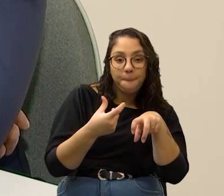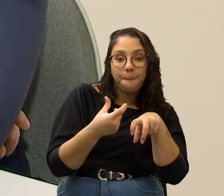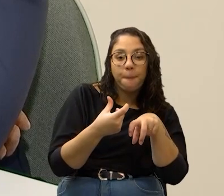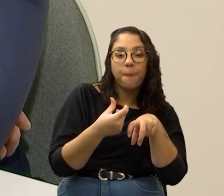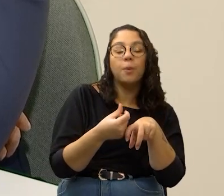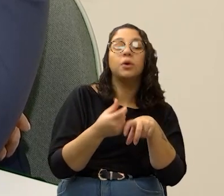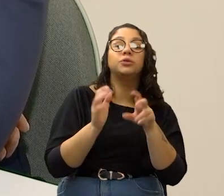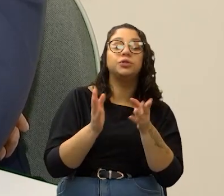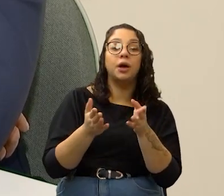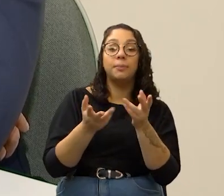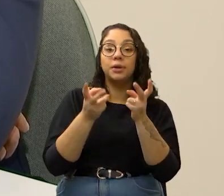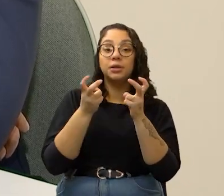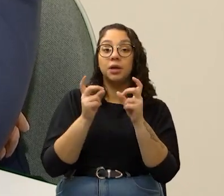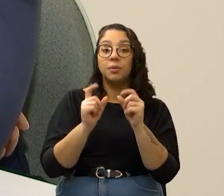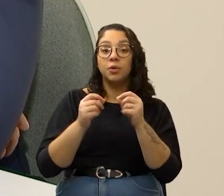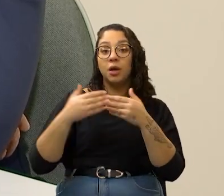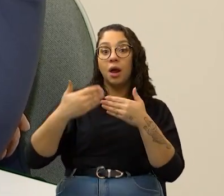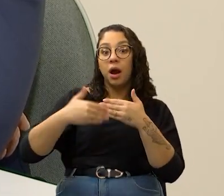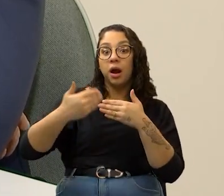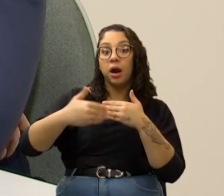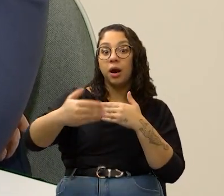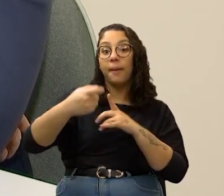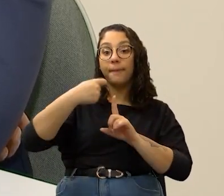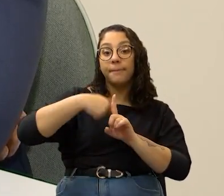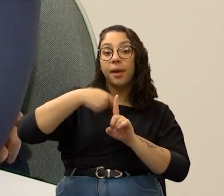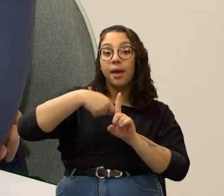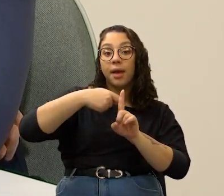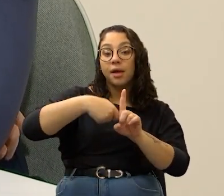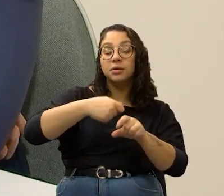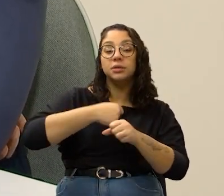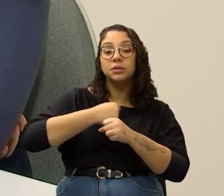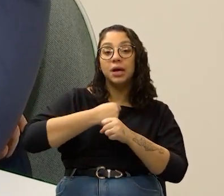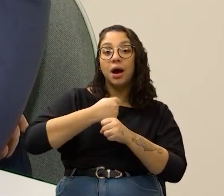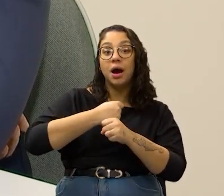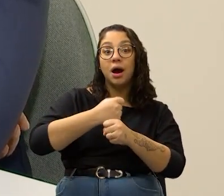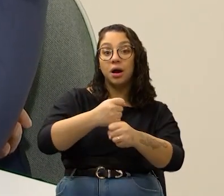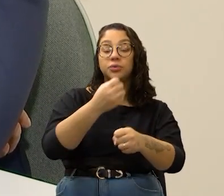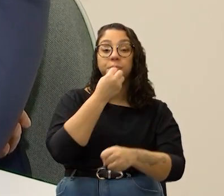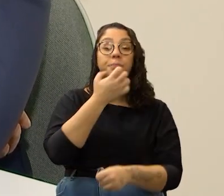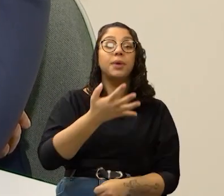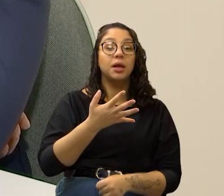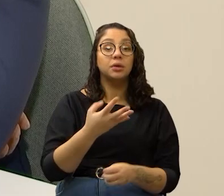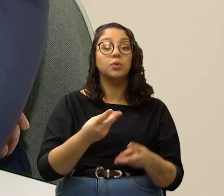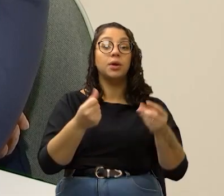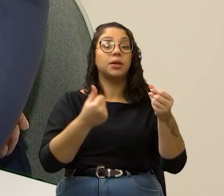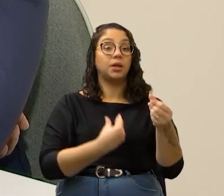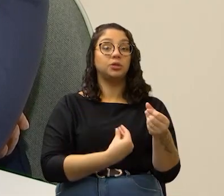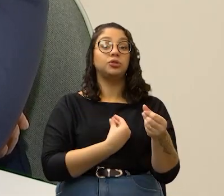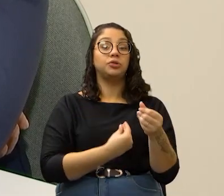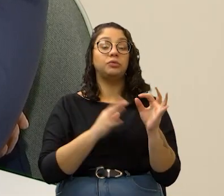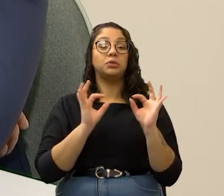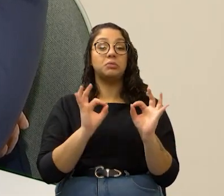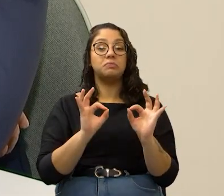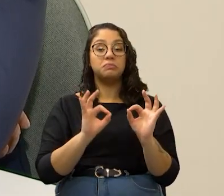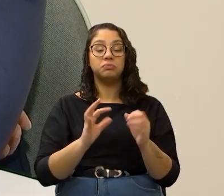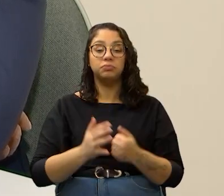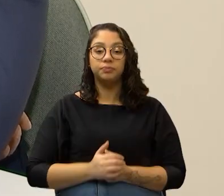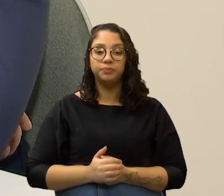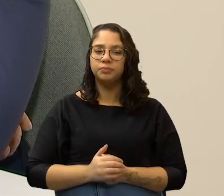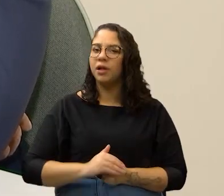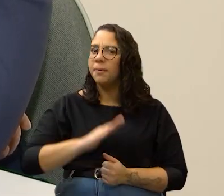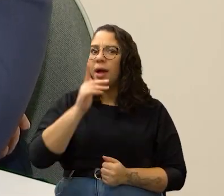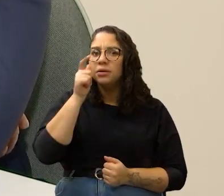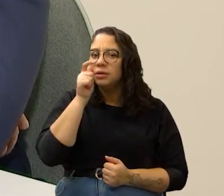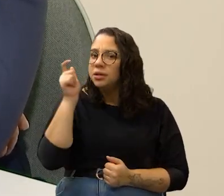pacientes, a gente vê esses pacientes por meses, anos, bem, com qualidade de vida, né?